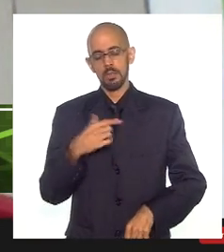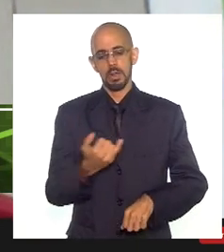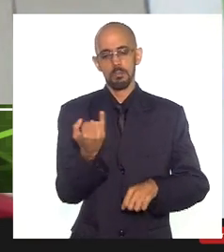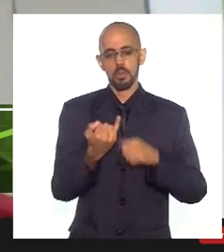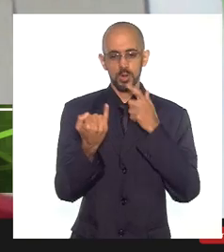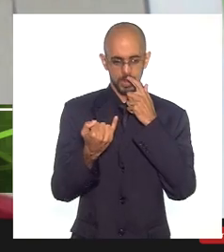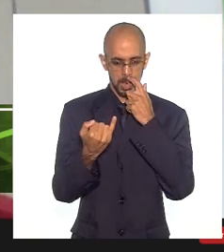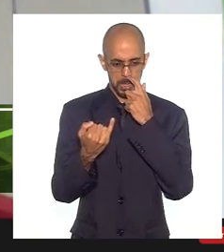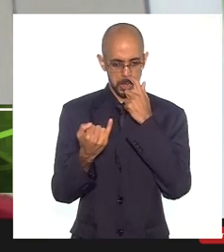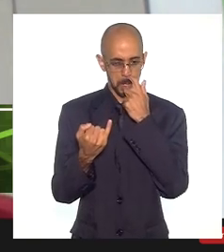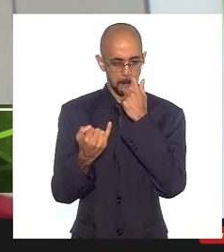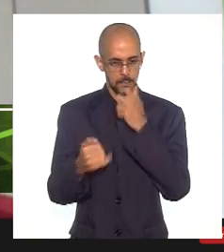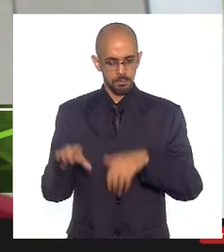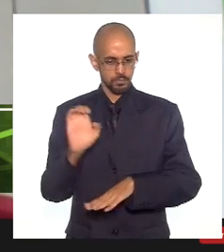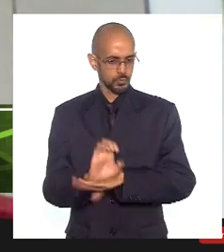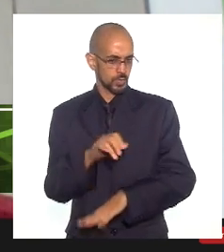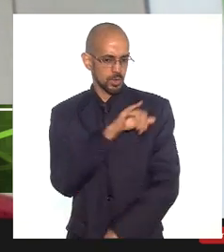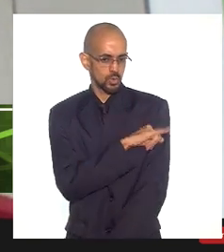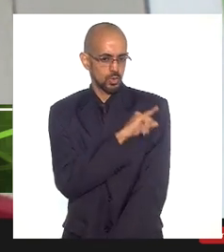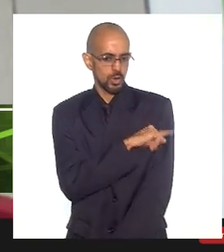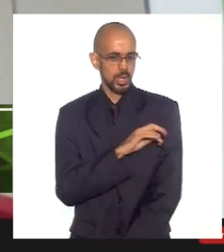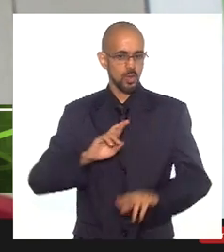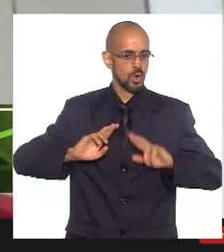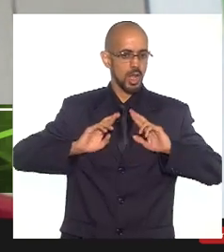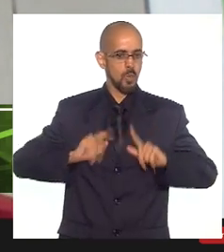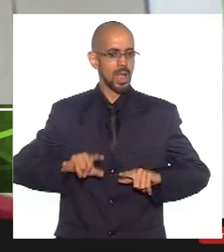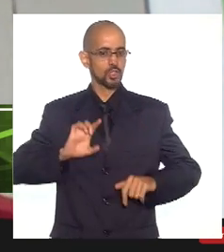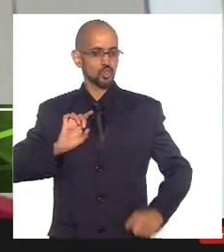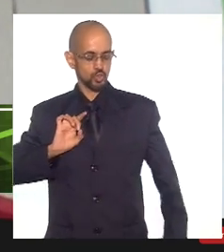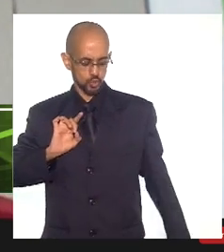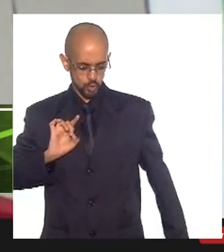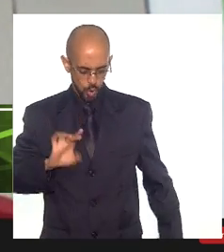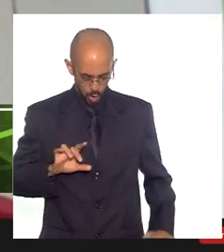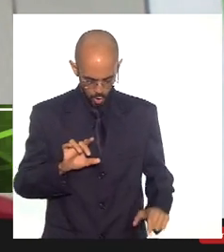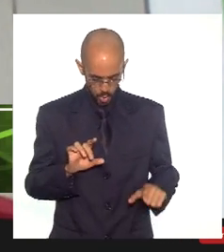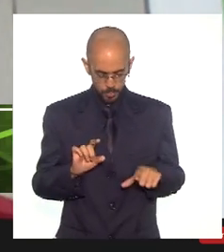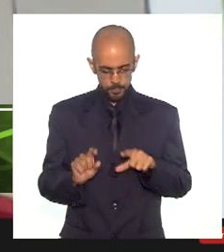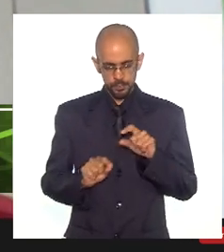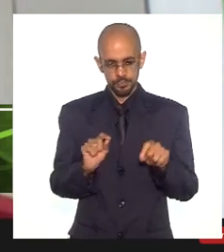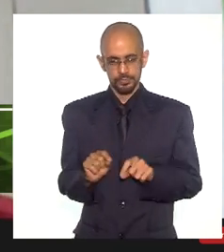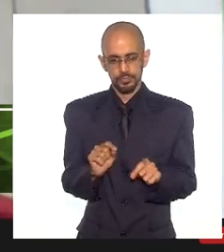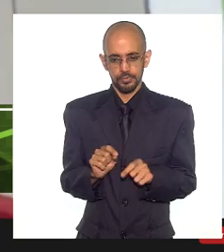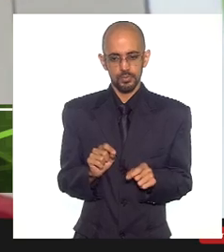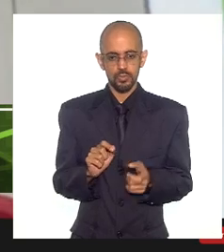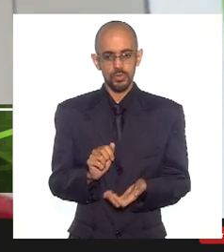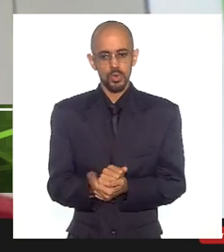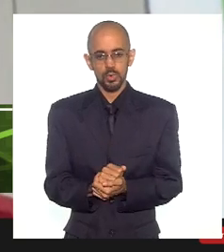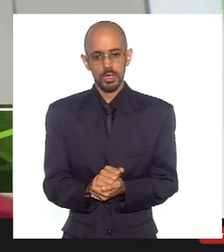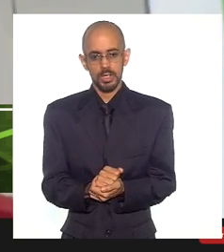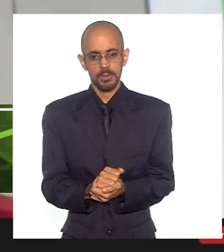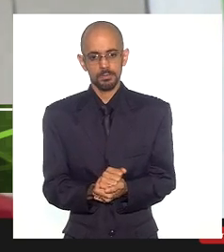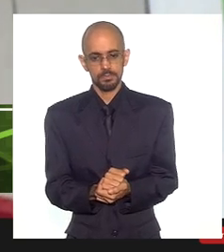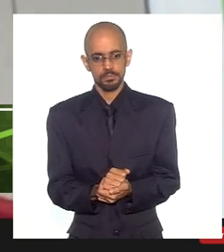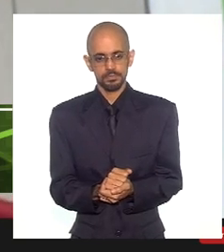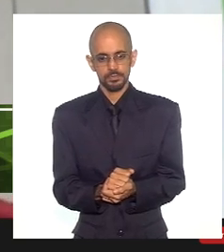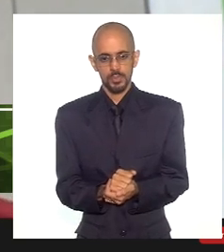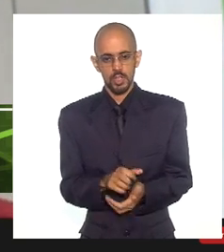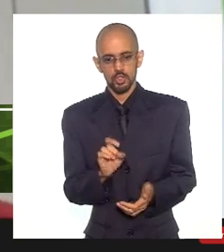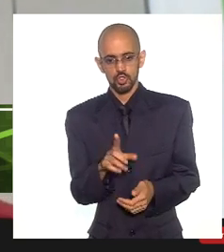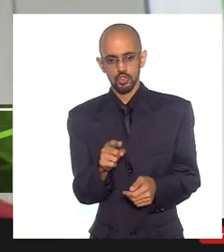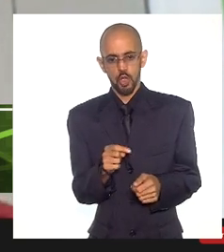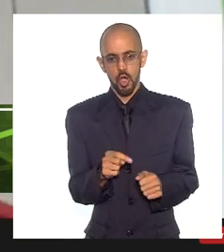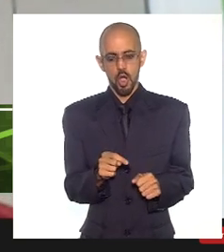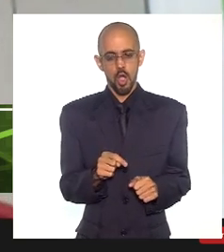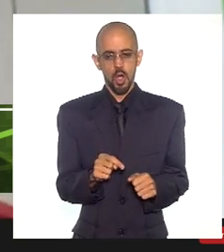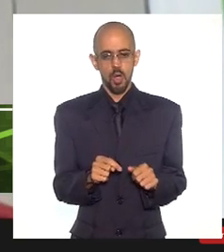não é só no sentido de uma força legal,